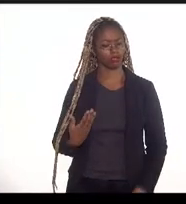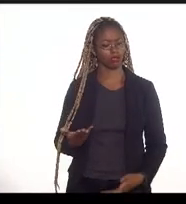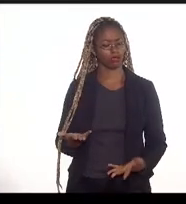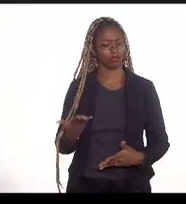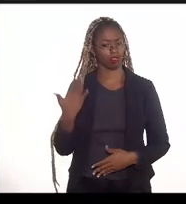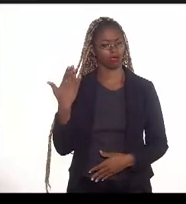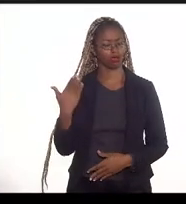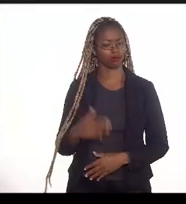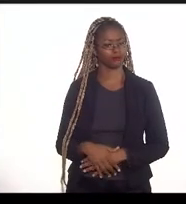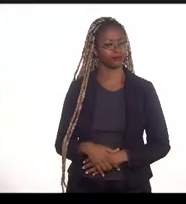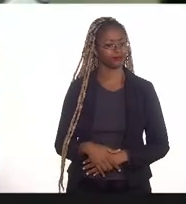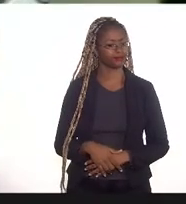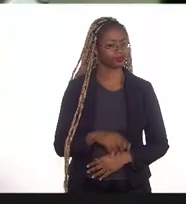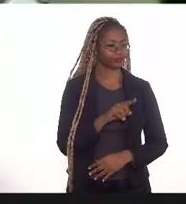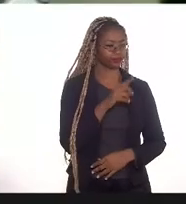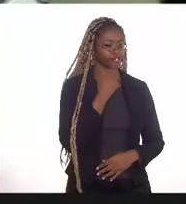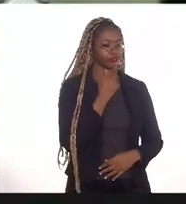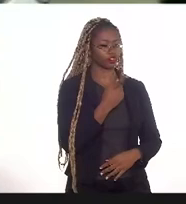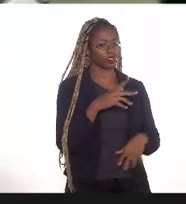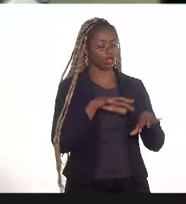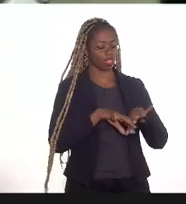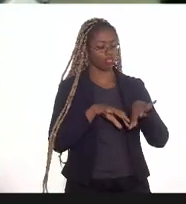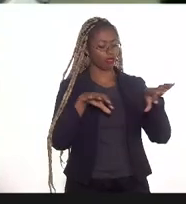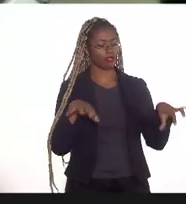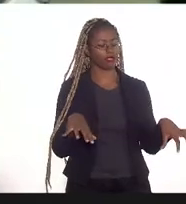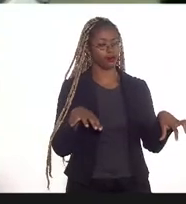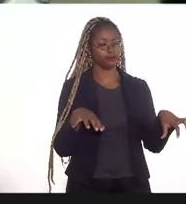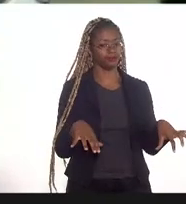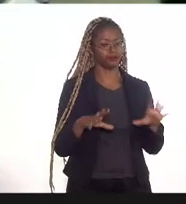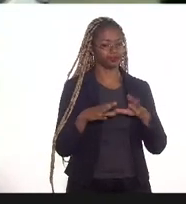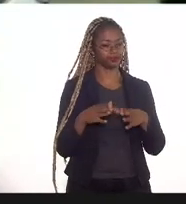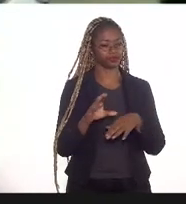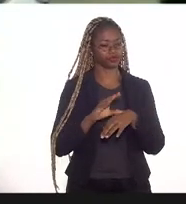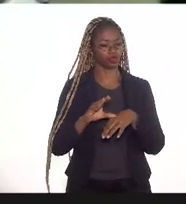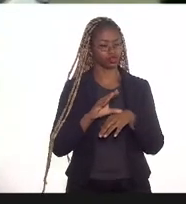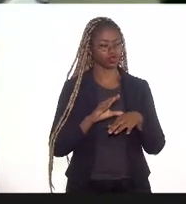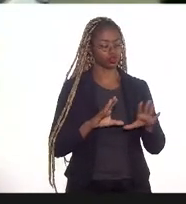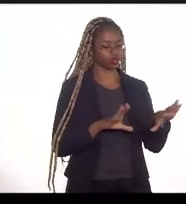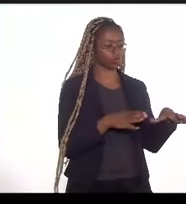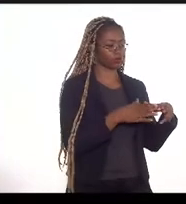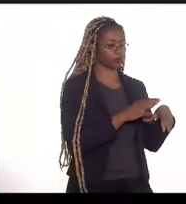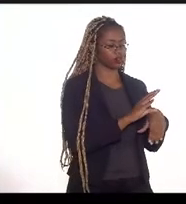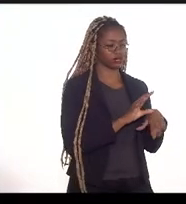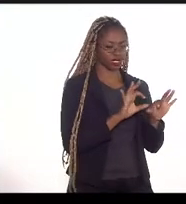O senhor fala com relação à divisão das comissões, a comissão CPPDE, a comissão Rio Log, é isso?